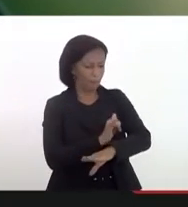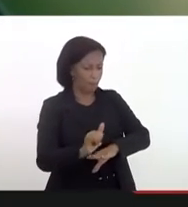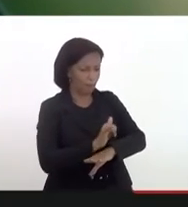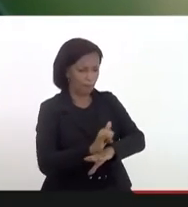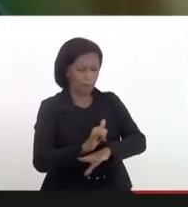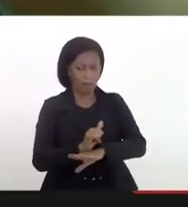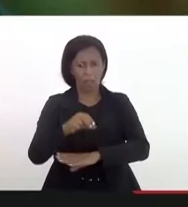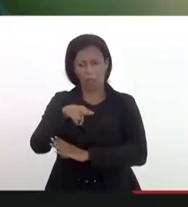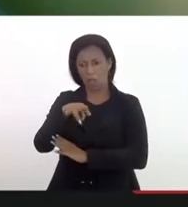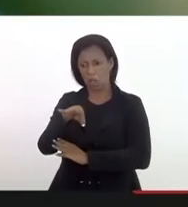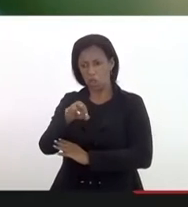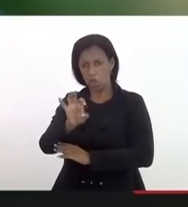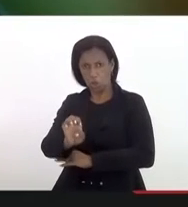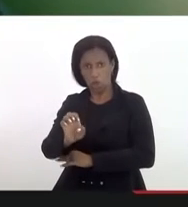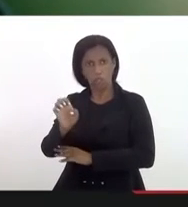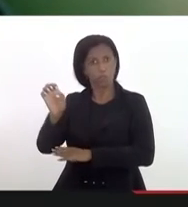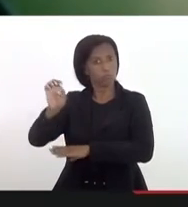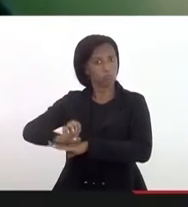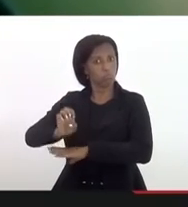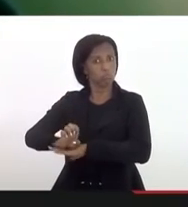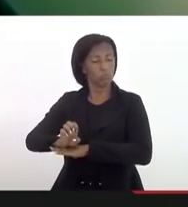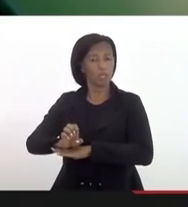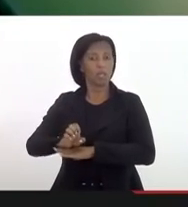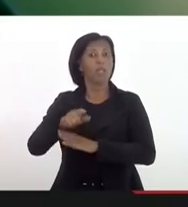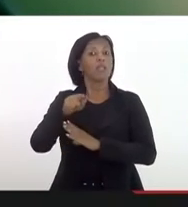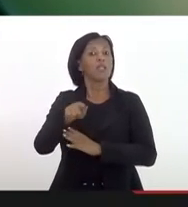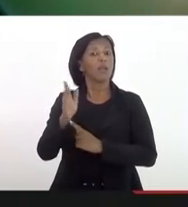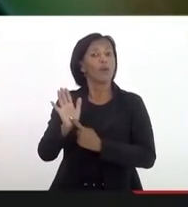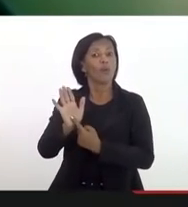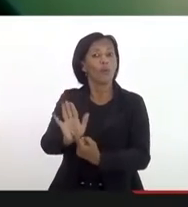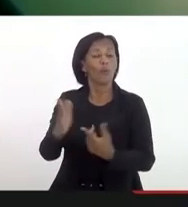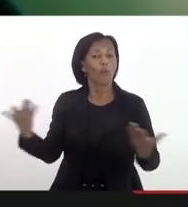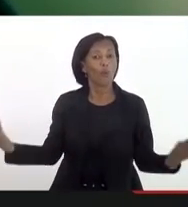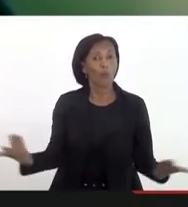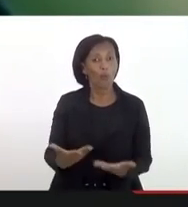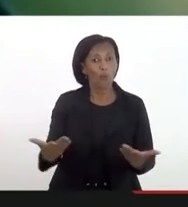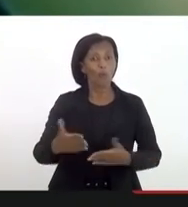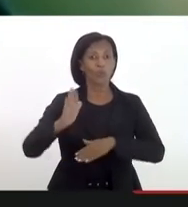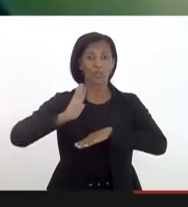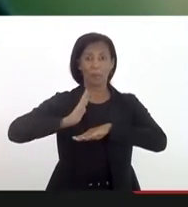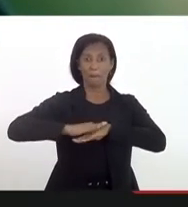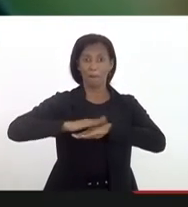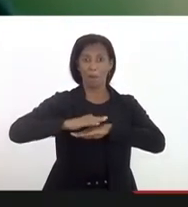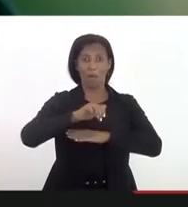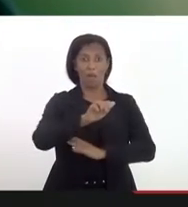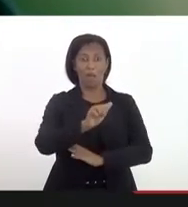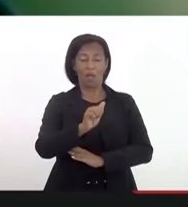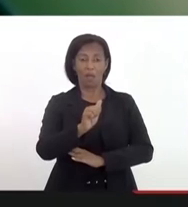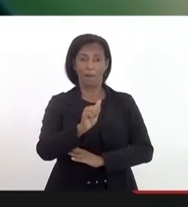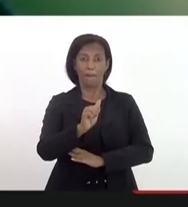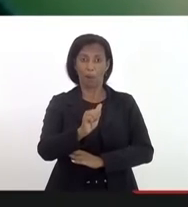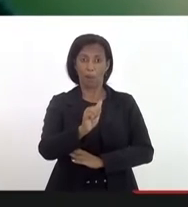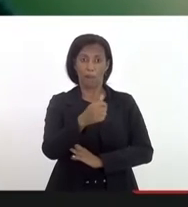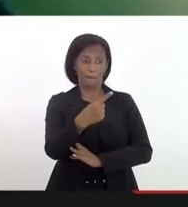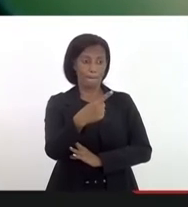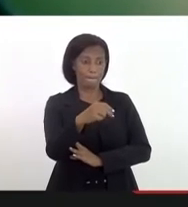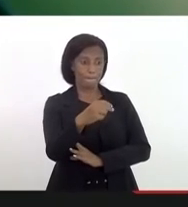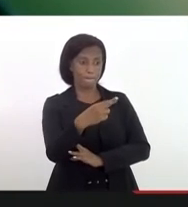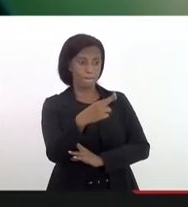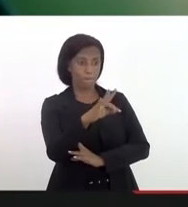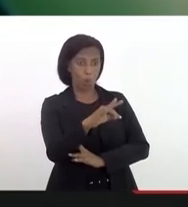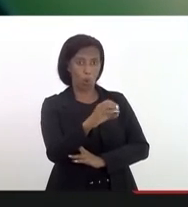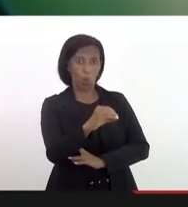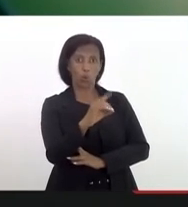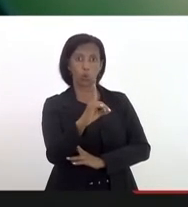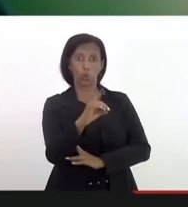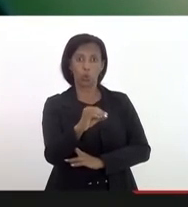do norte do estado, que, na verdade, é o que resultou hoje, inclusive até no próprio Porto do Açu. O Porto do Açu não teria sido instalado lá se